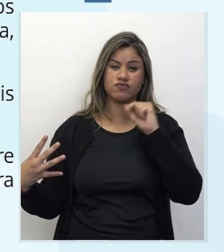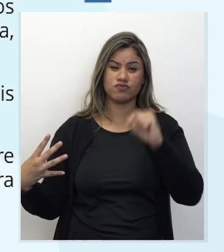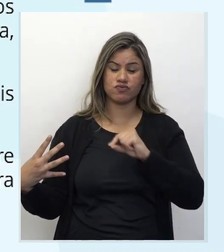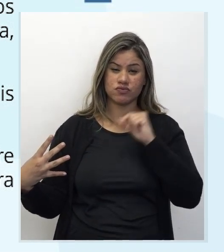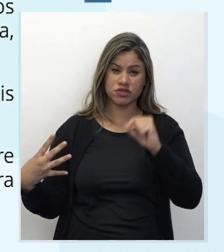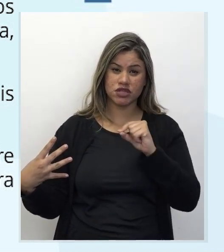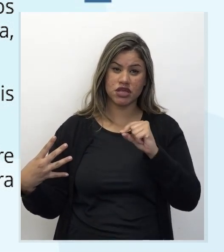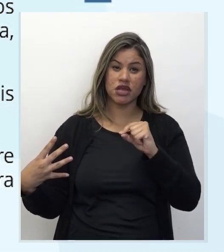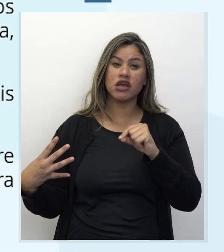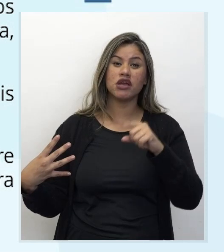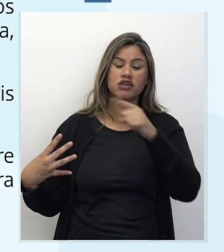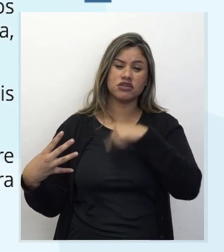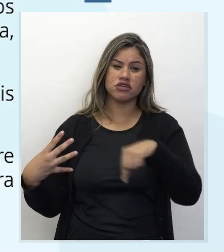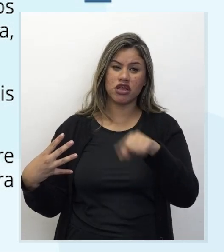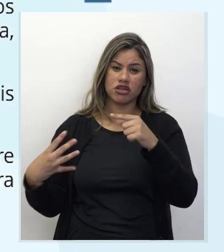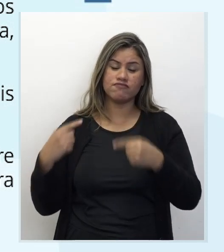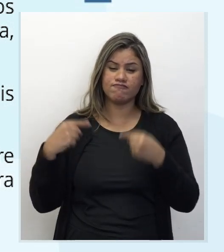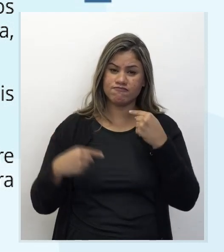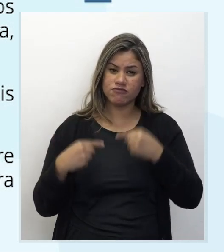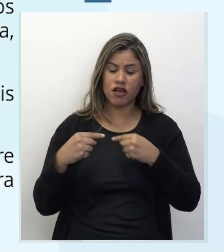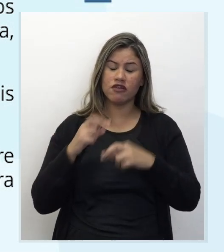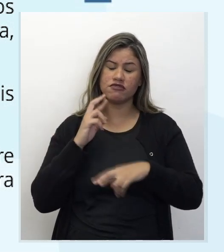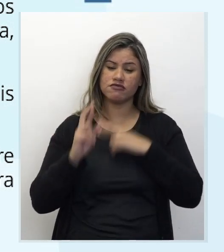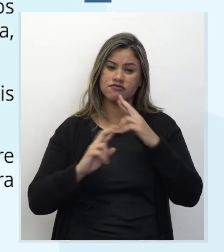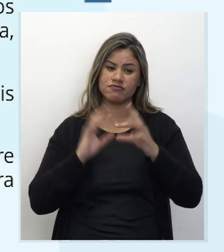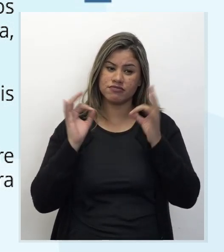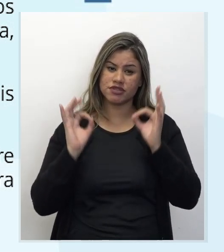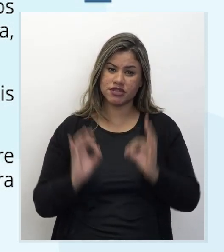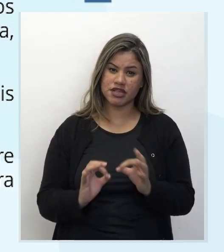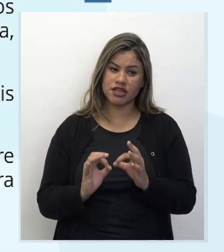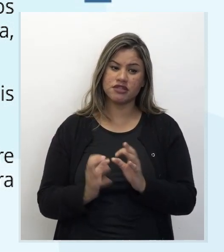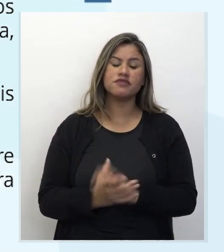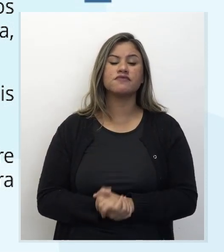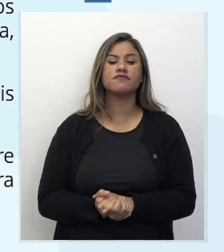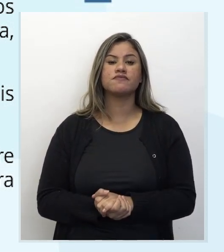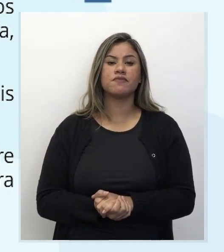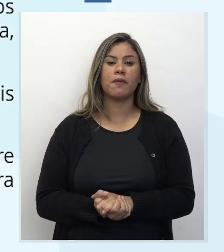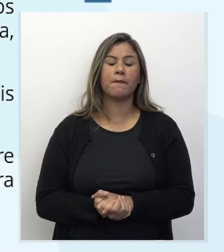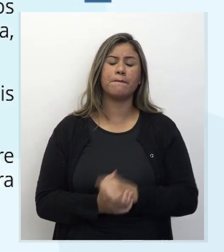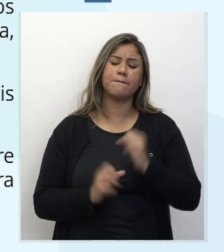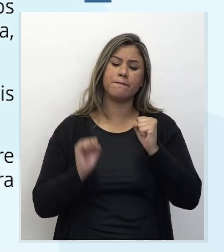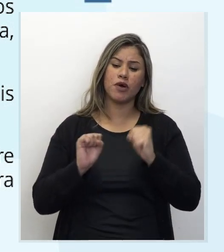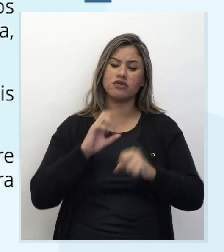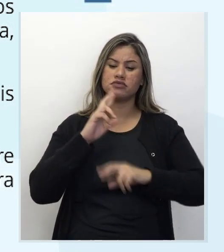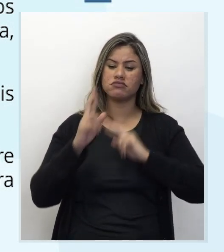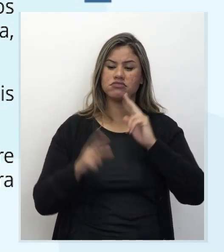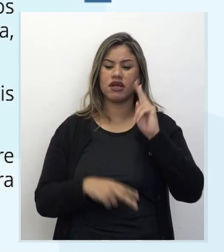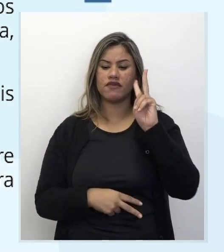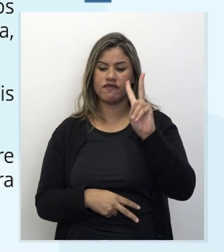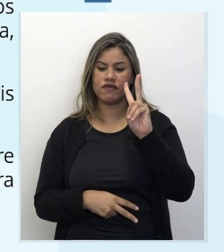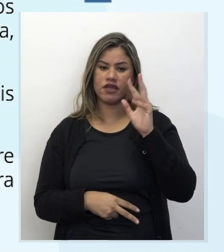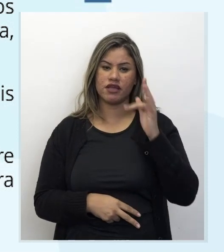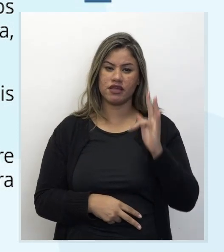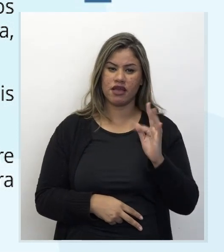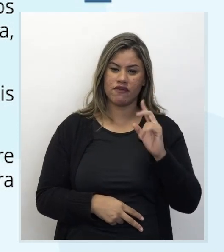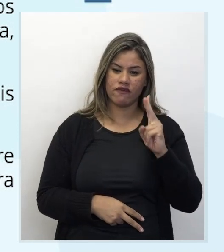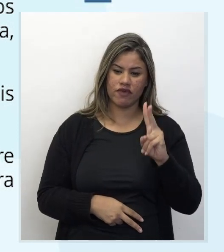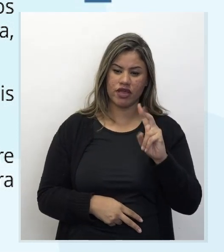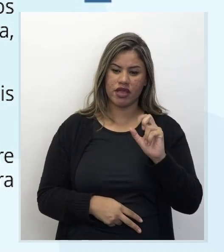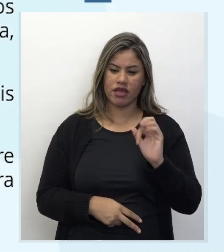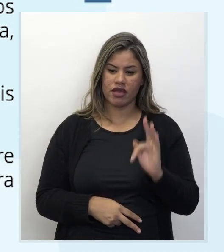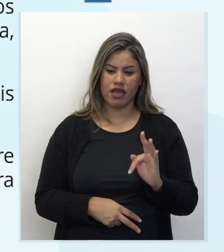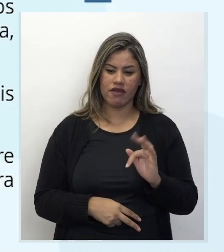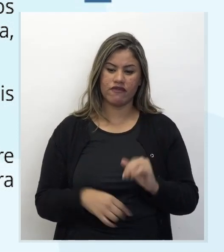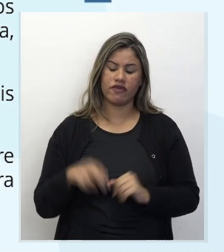na nossa aula de hoje, e vocês vão responder para a gente no chat. Coloquem só a sequência de Vs e de Fs que vocês acham